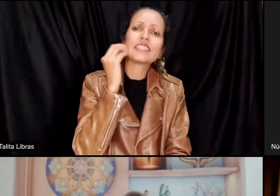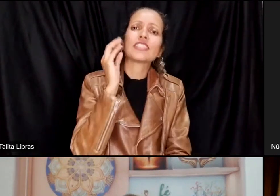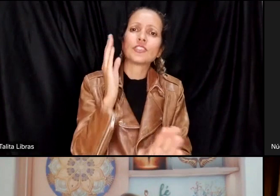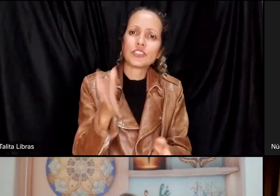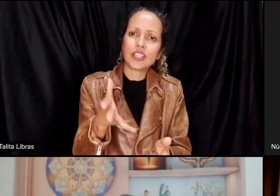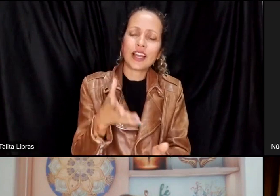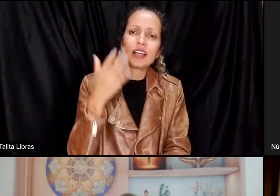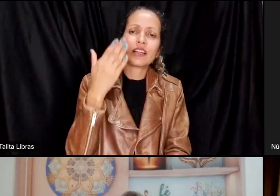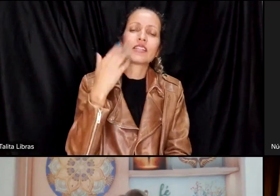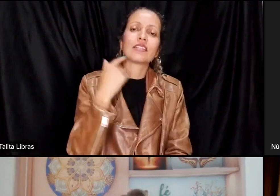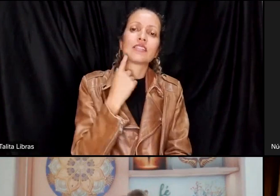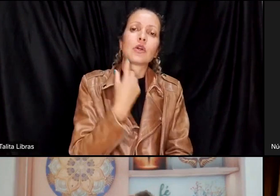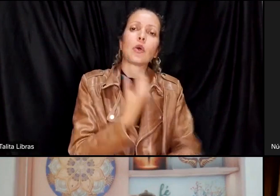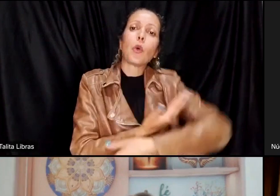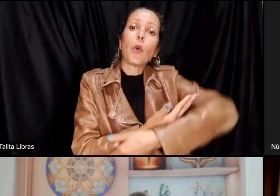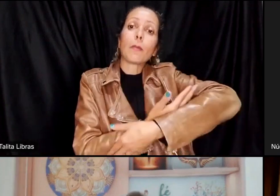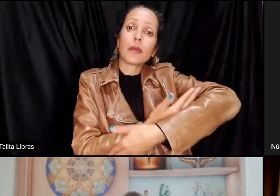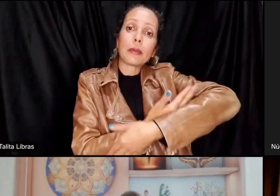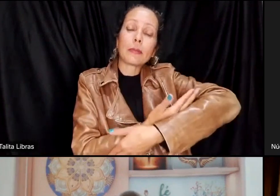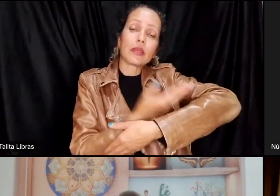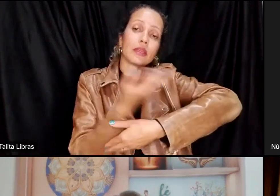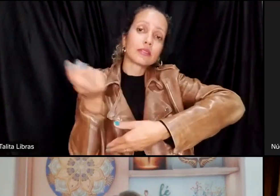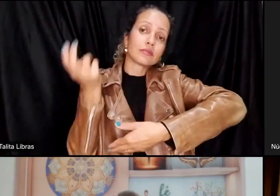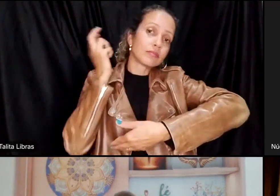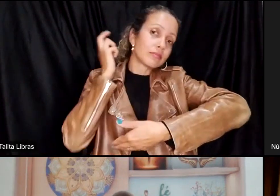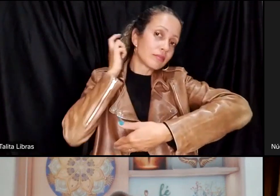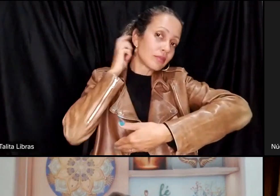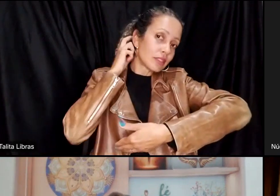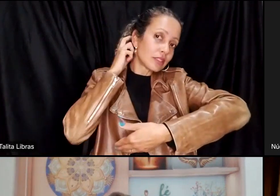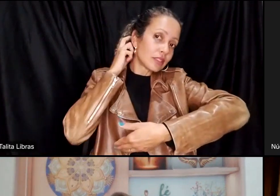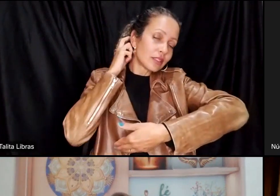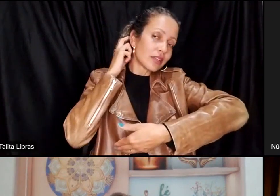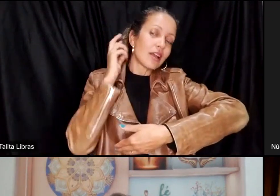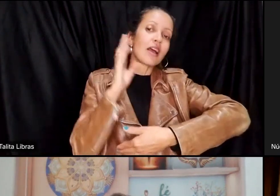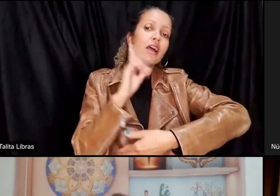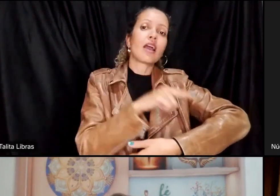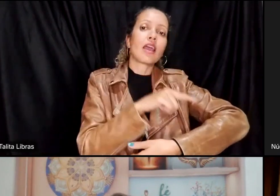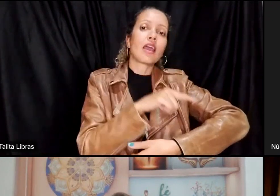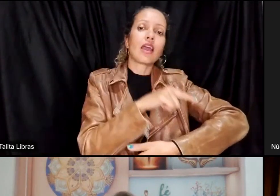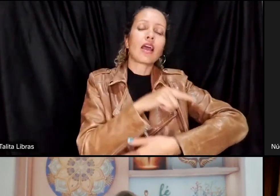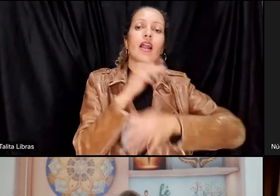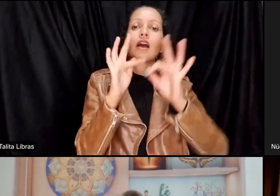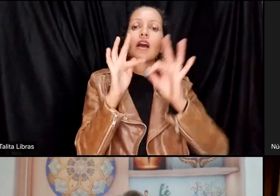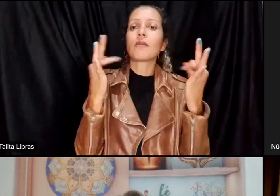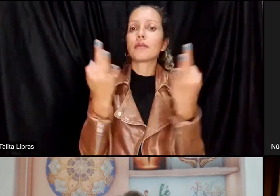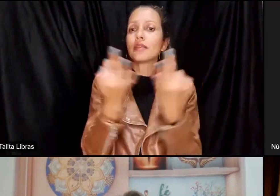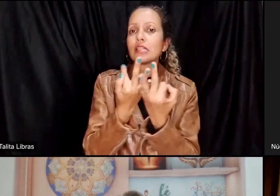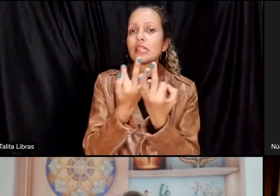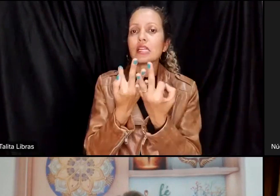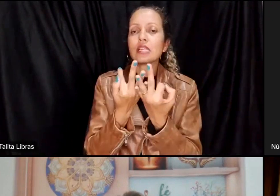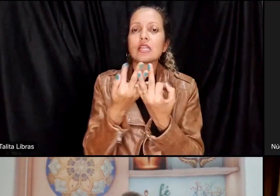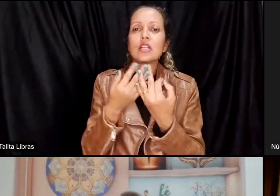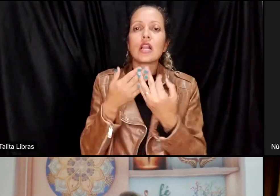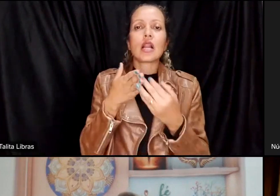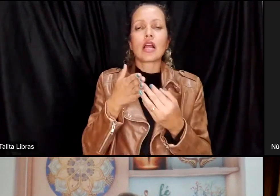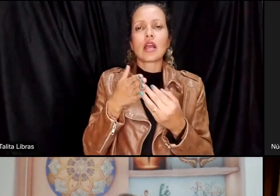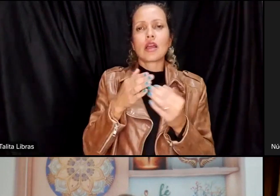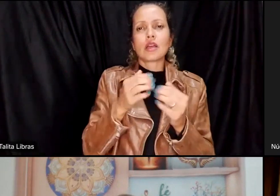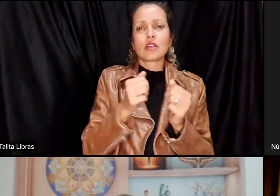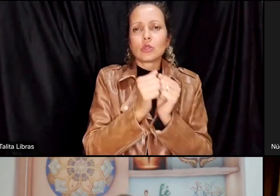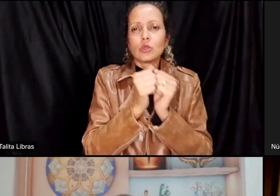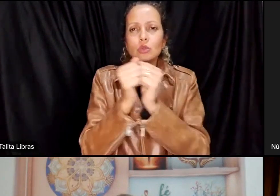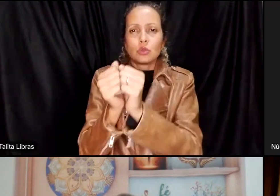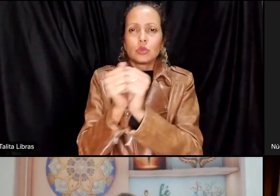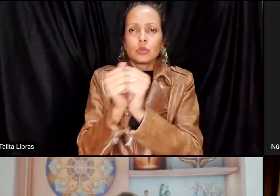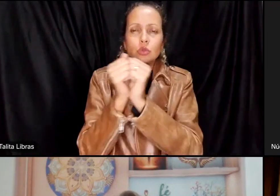bebê, a família não levou para fundo. Essa criança chegou na escola